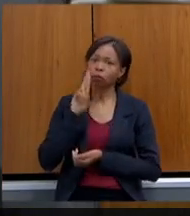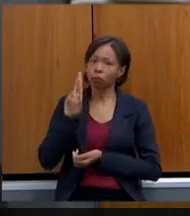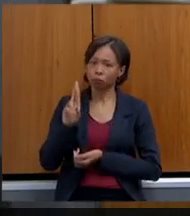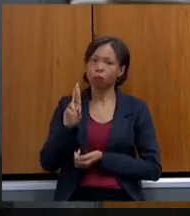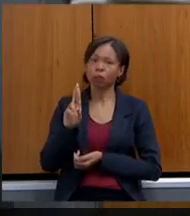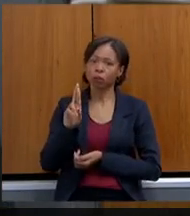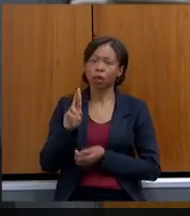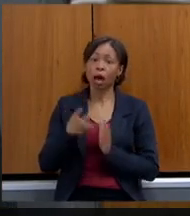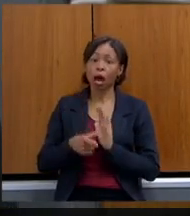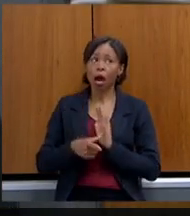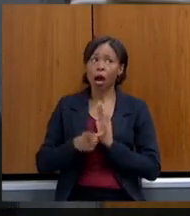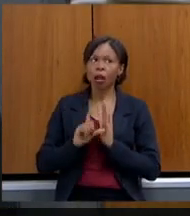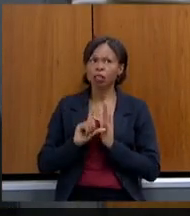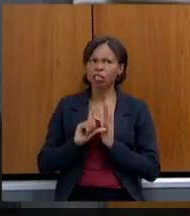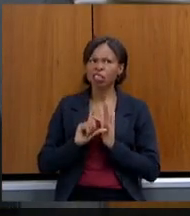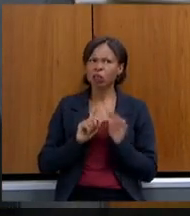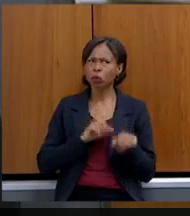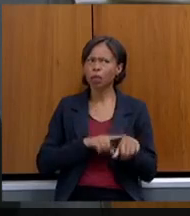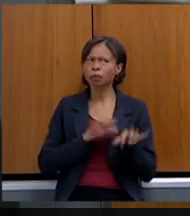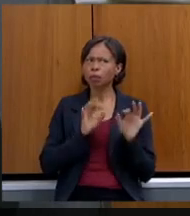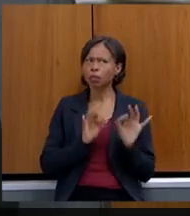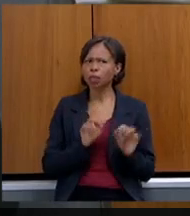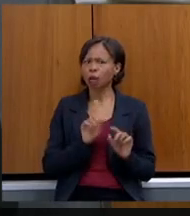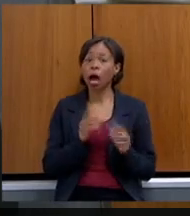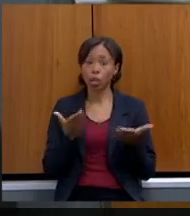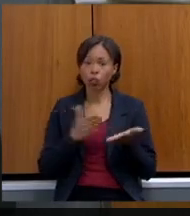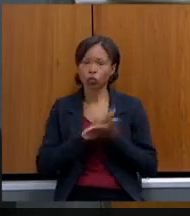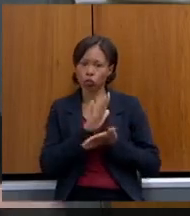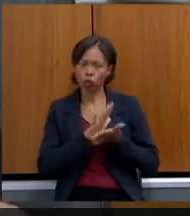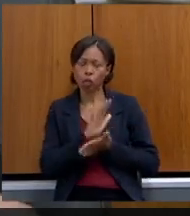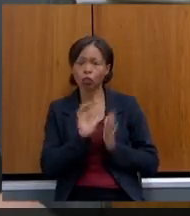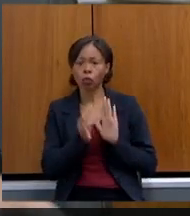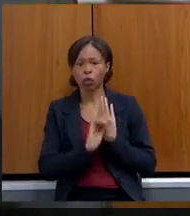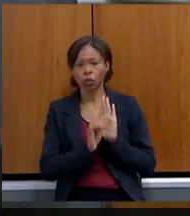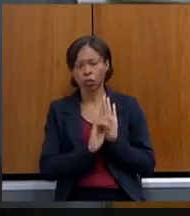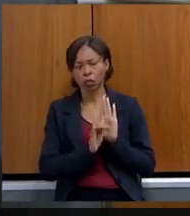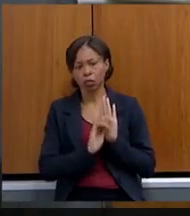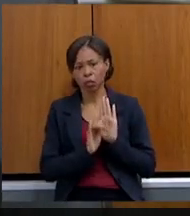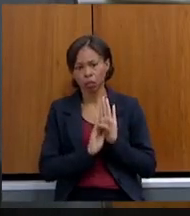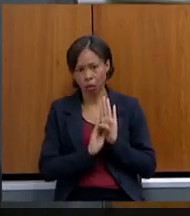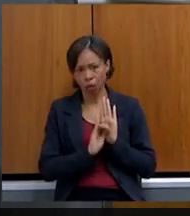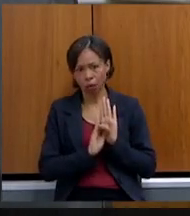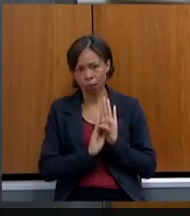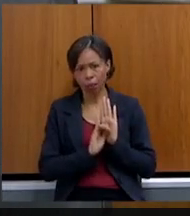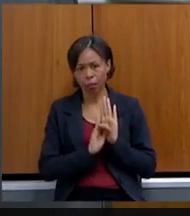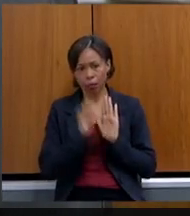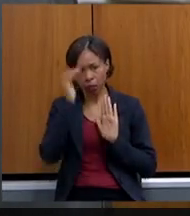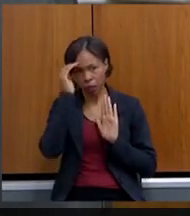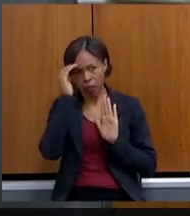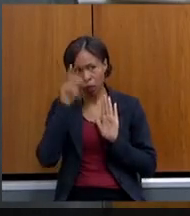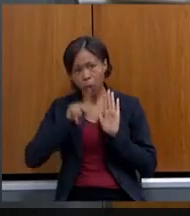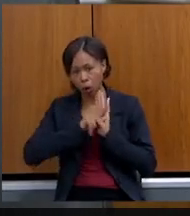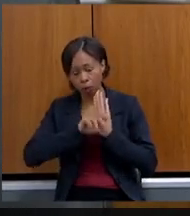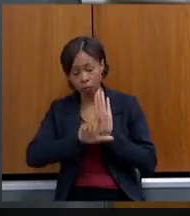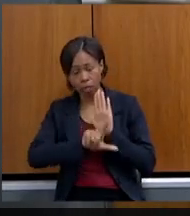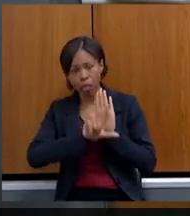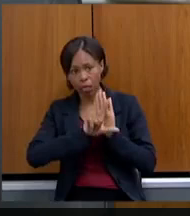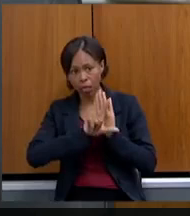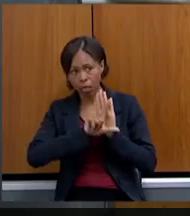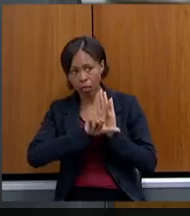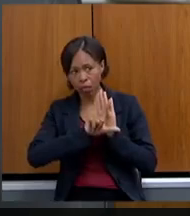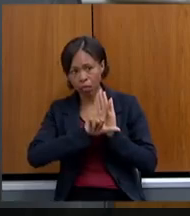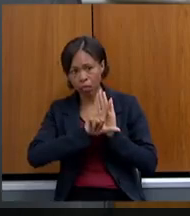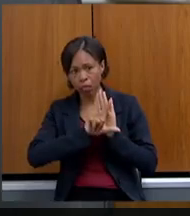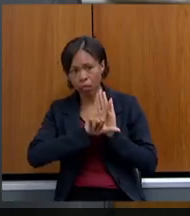não tinha a previsão precisa e agora já tem uma publicação do edital que atende a lei Deixa eu falar o número certo